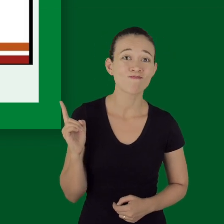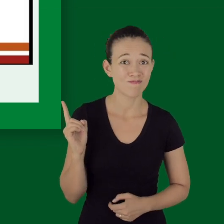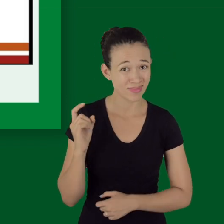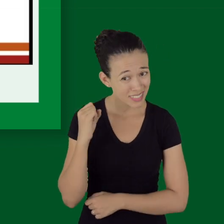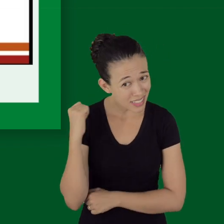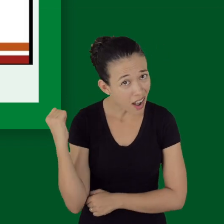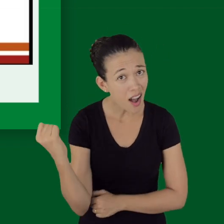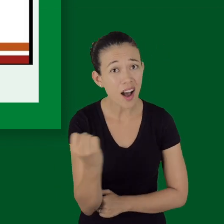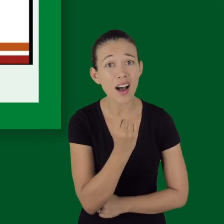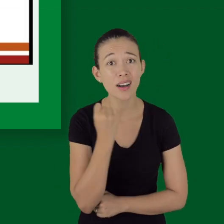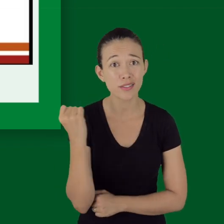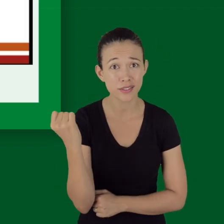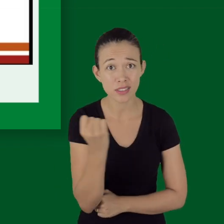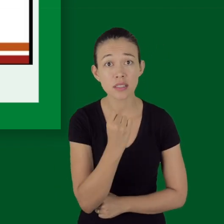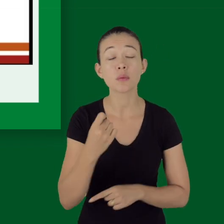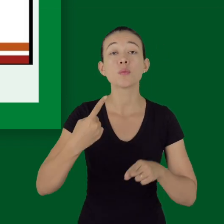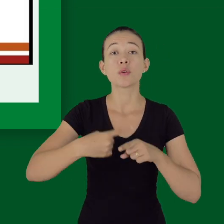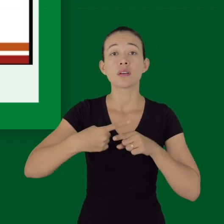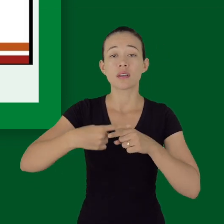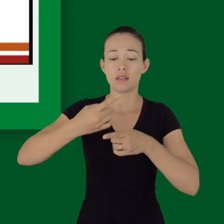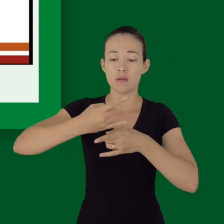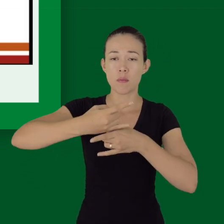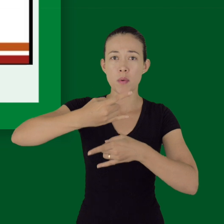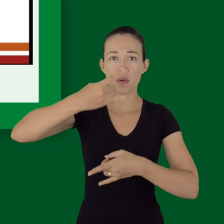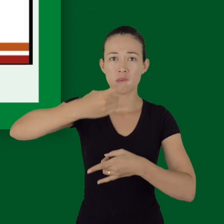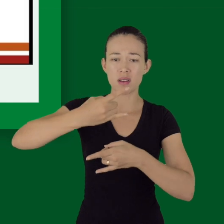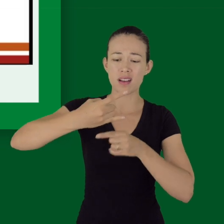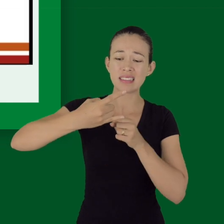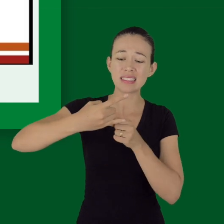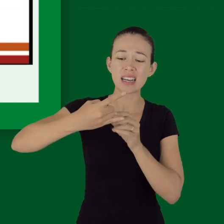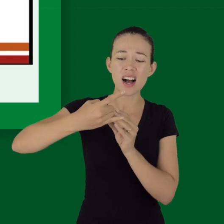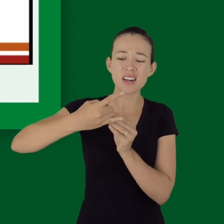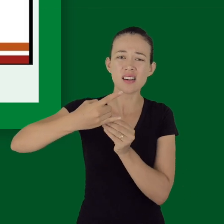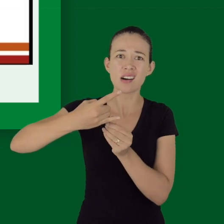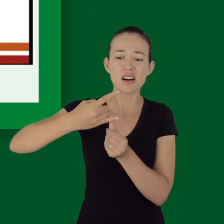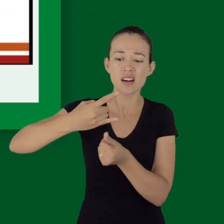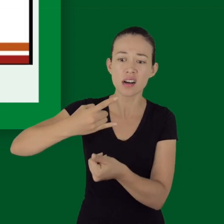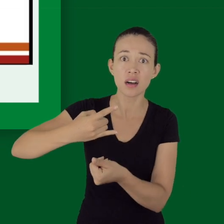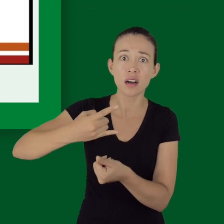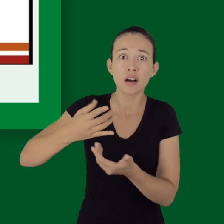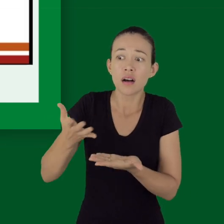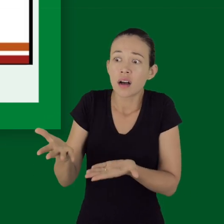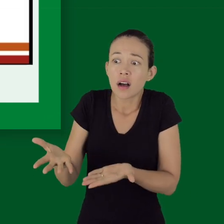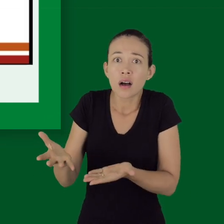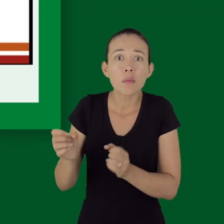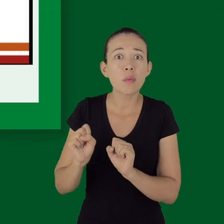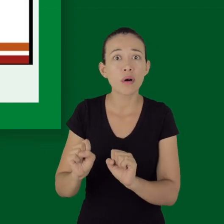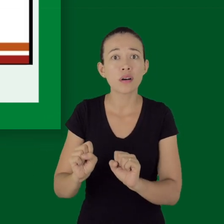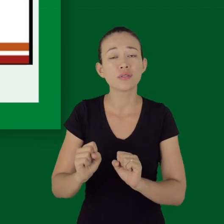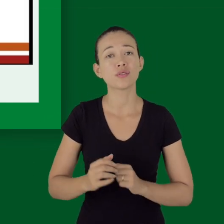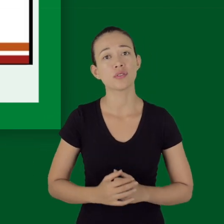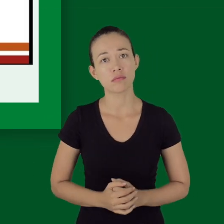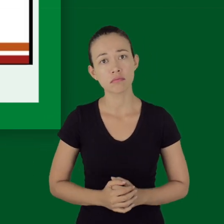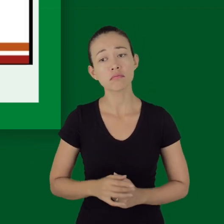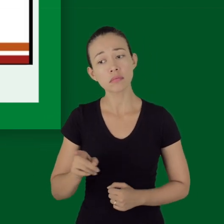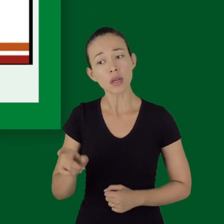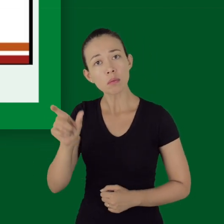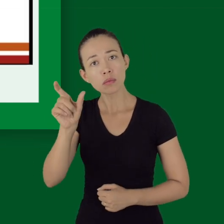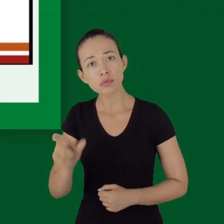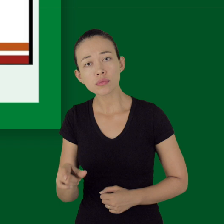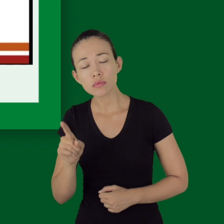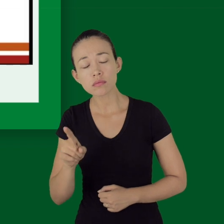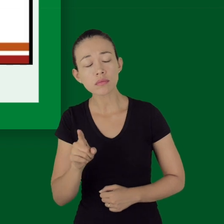instável. Então, esse segmento precisa ser muito bem sustentado. Então, o manejo desse paciente, está consciente, está orientado, mas precisa